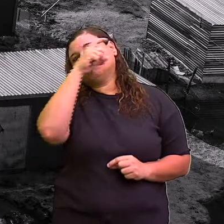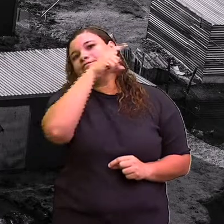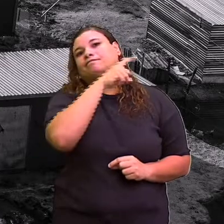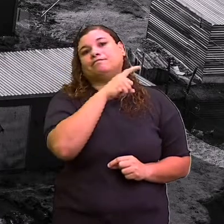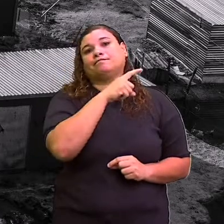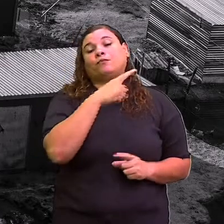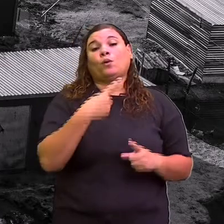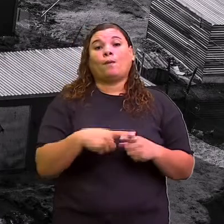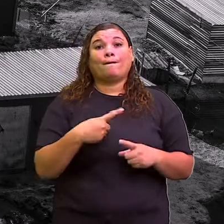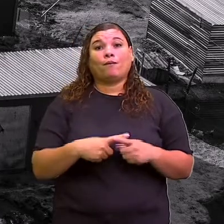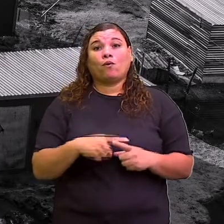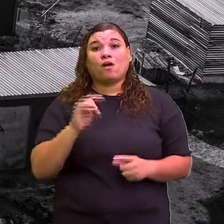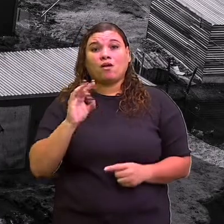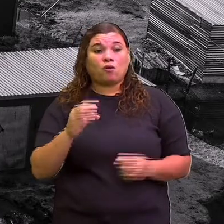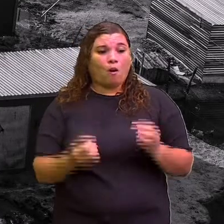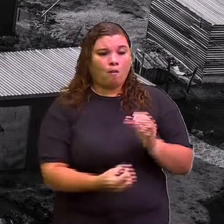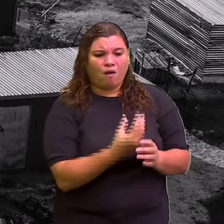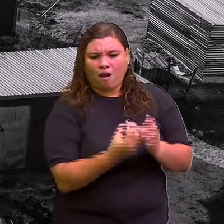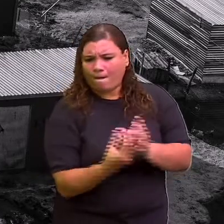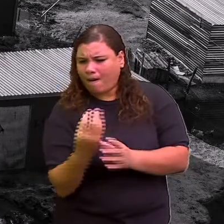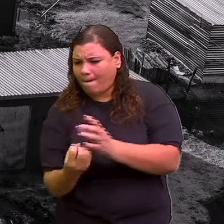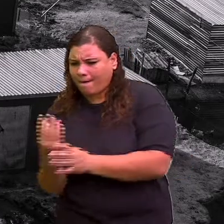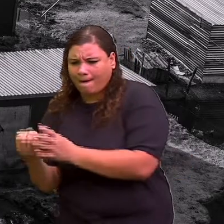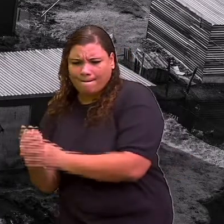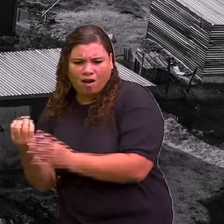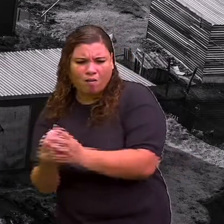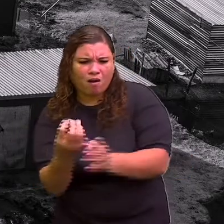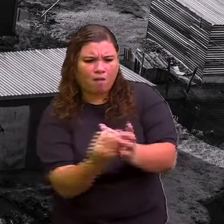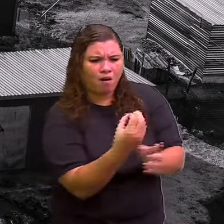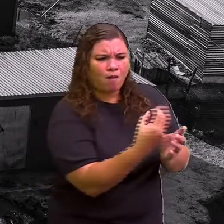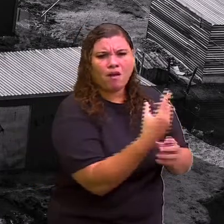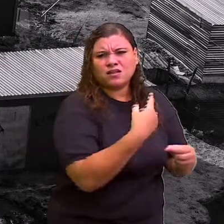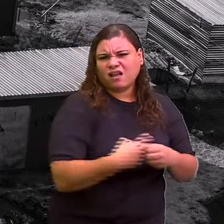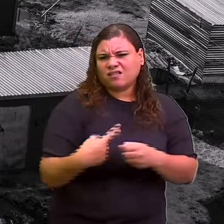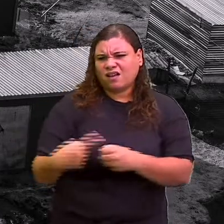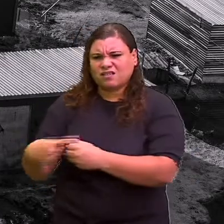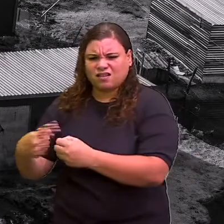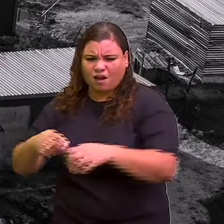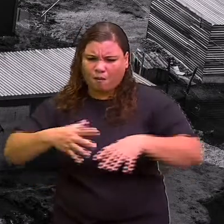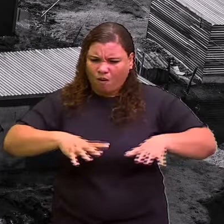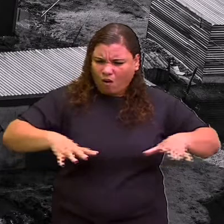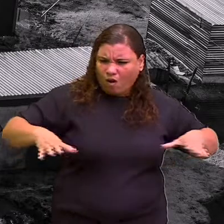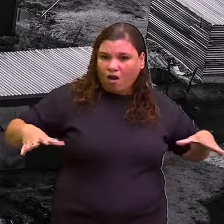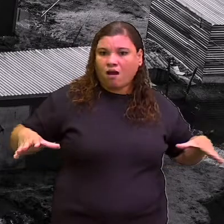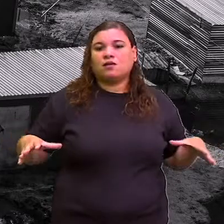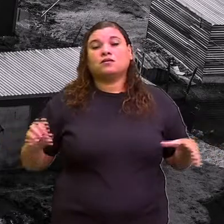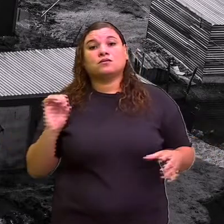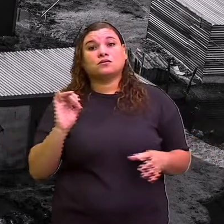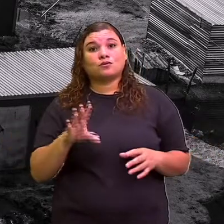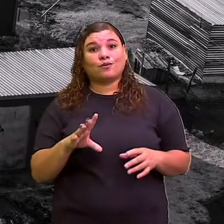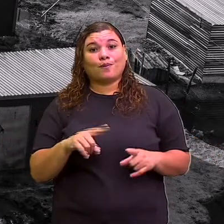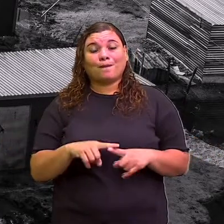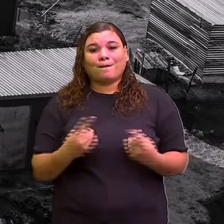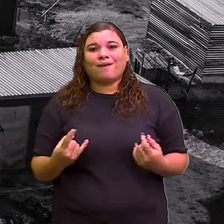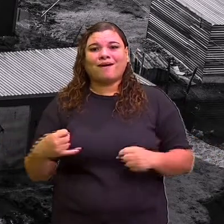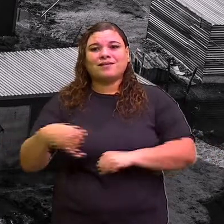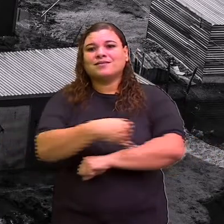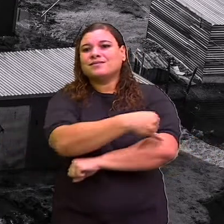o crescimento é muito intenso. E isso, pelo fato de não